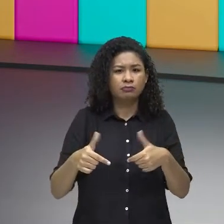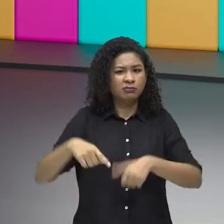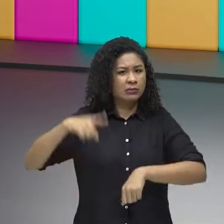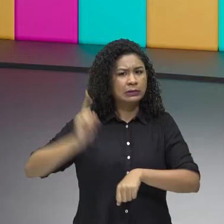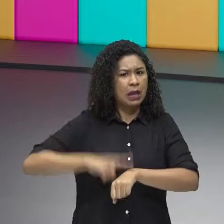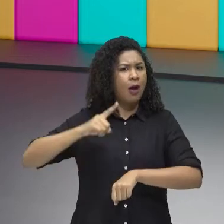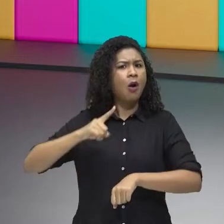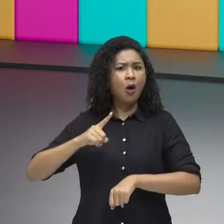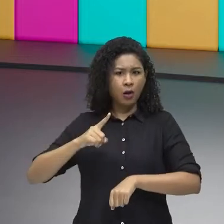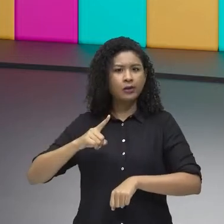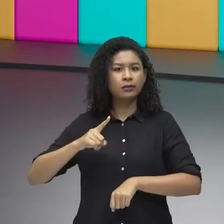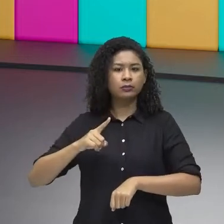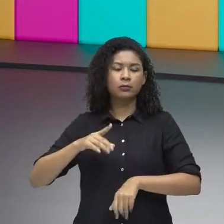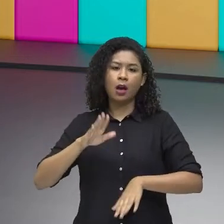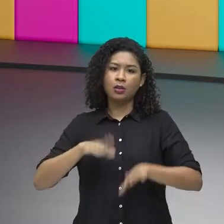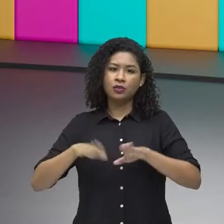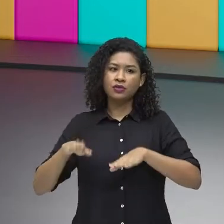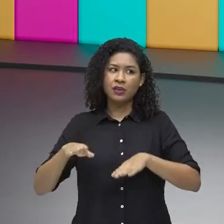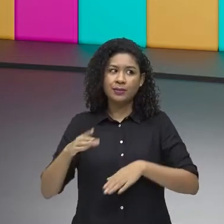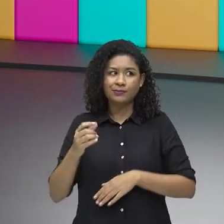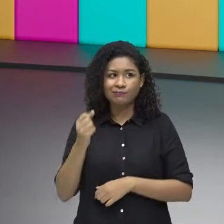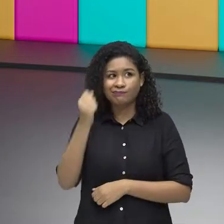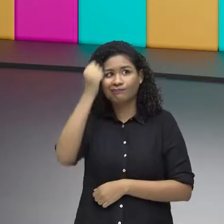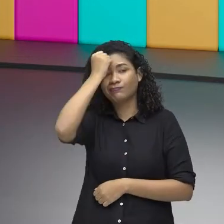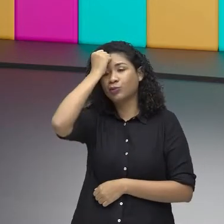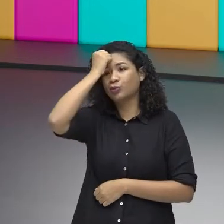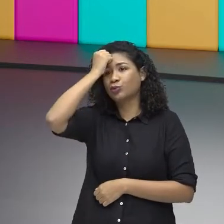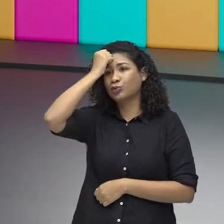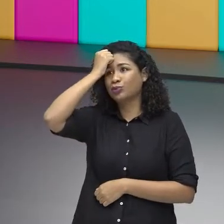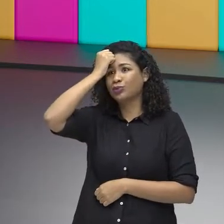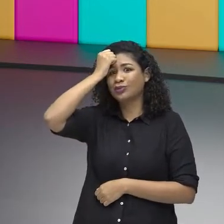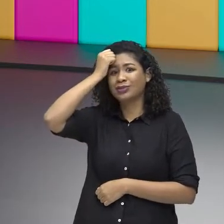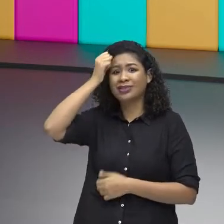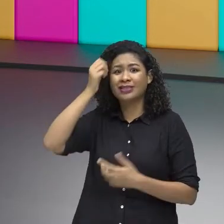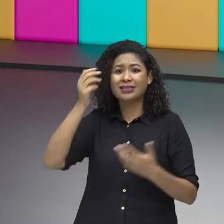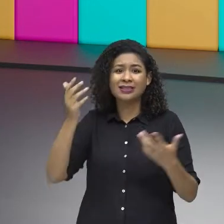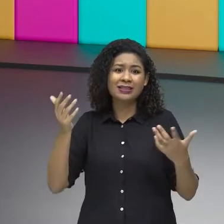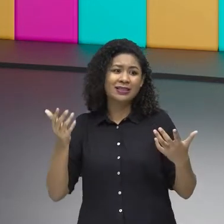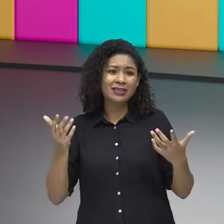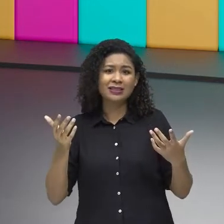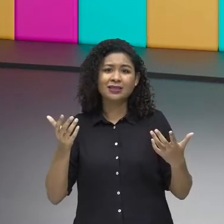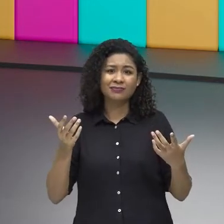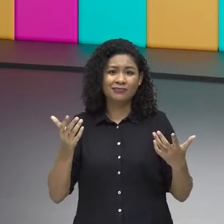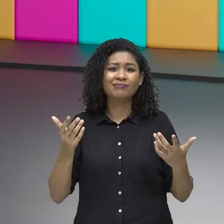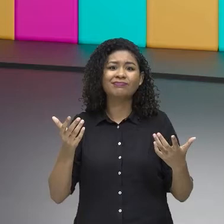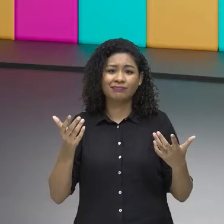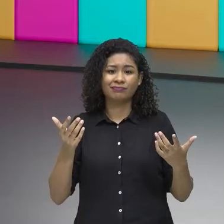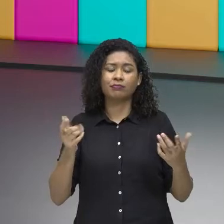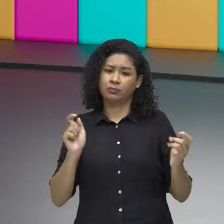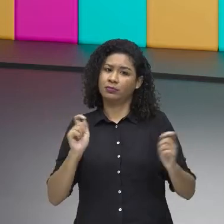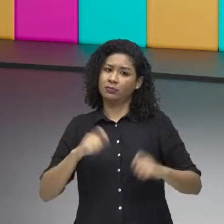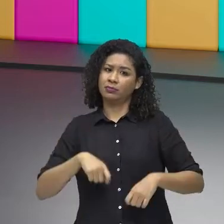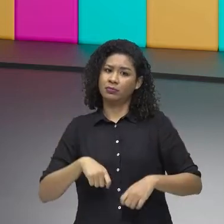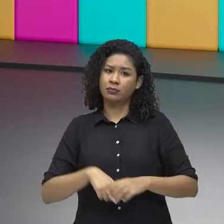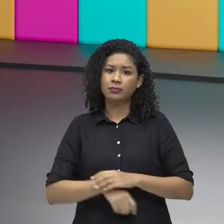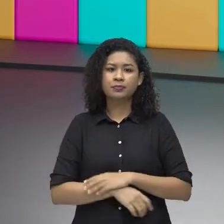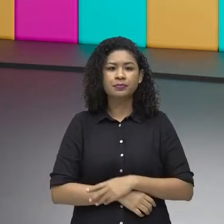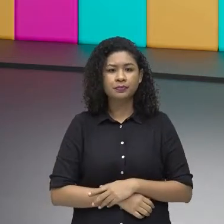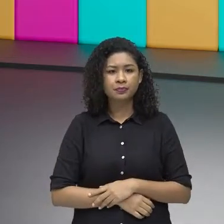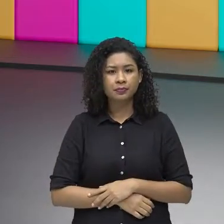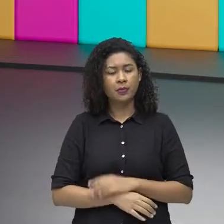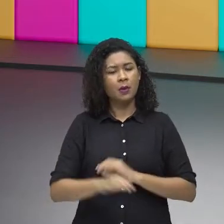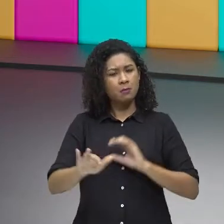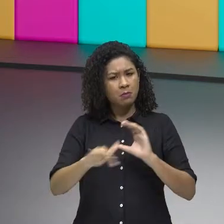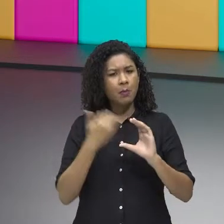agindo aí de uma forma que às vezes a gente até se arrepende, né? Porque a gente reage e toma uma atitude que a gente até se arrepende. Coloca pra gente